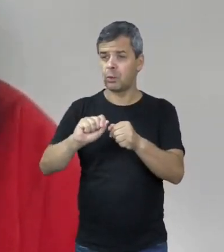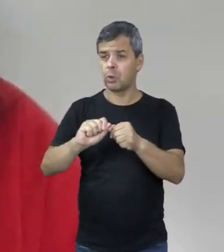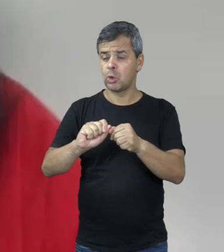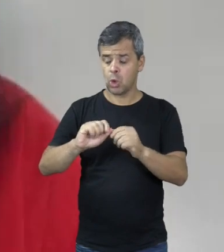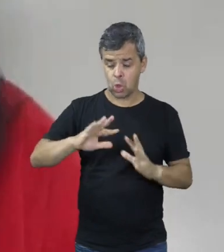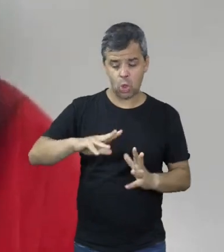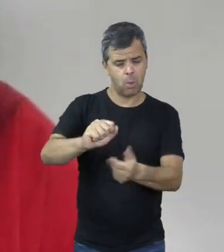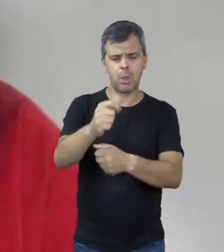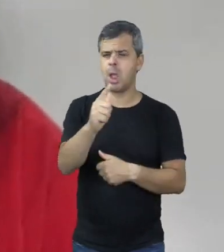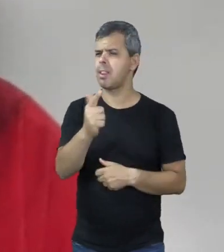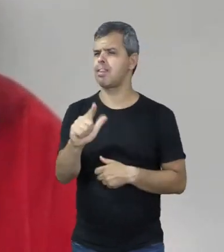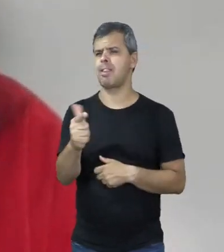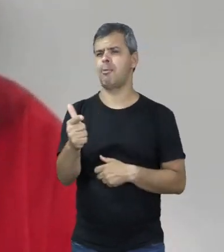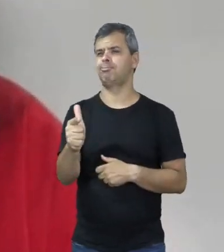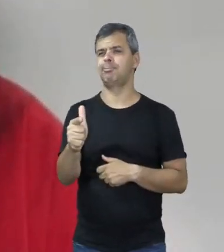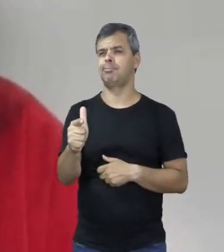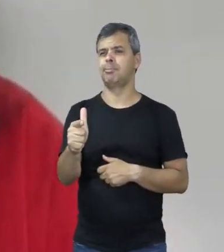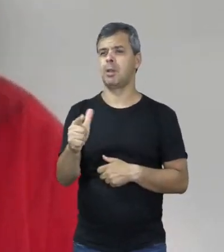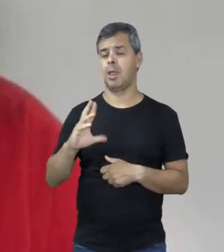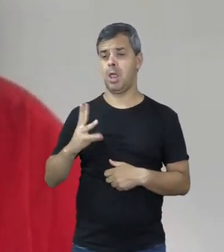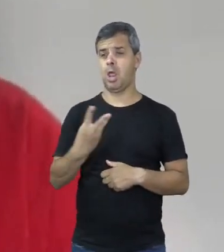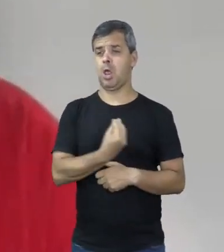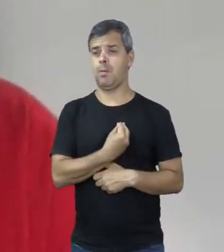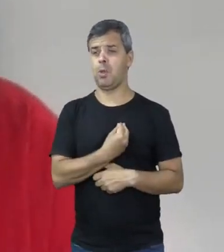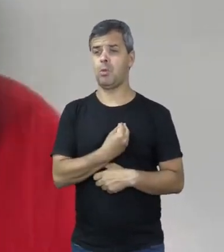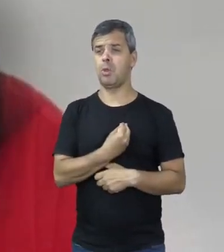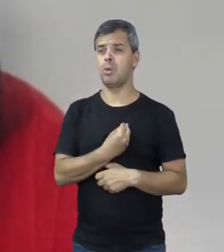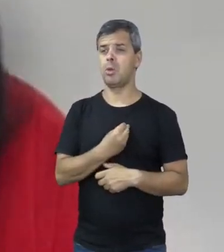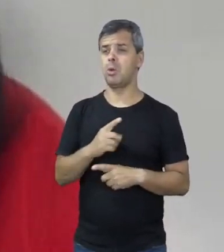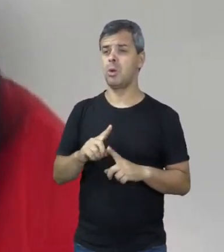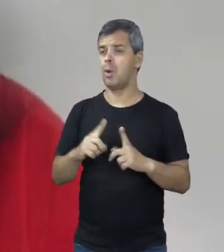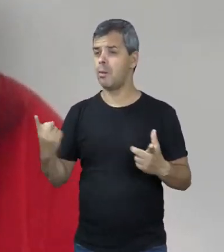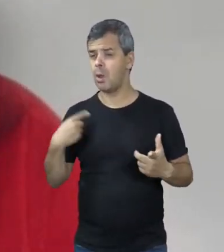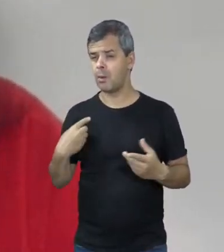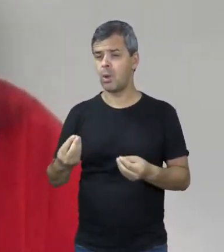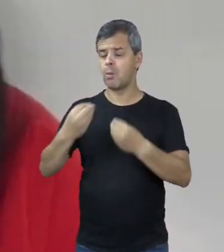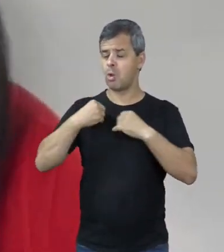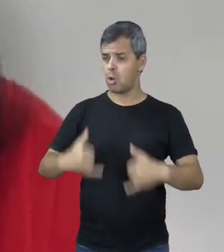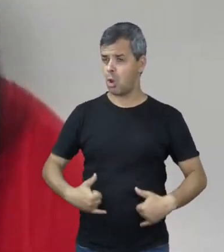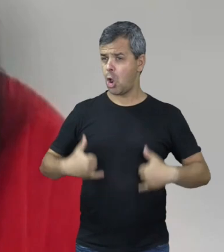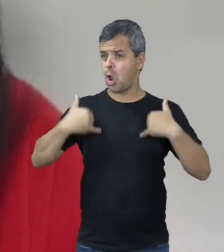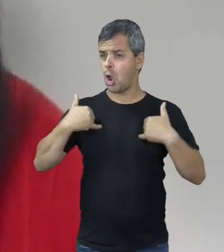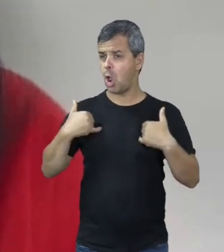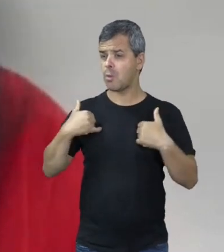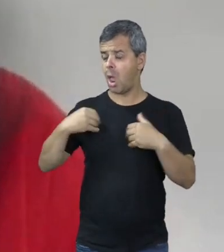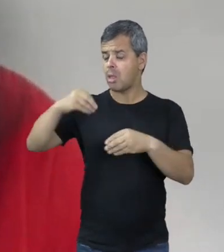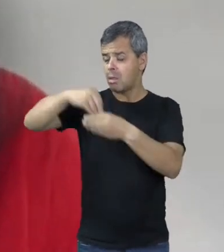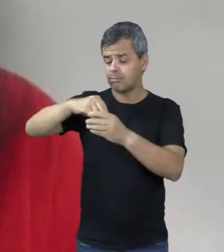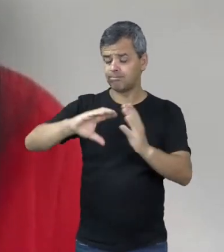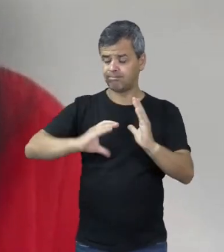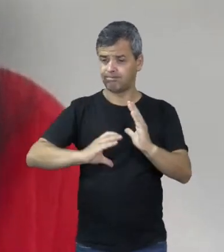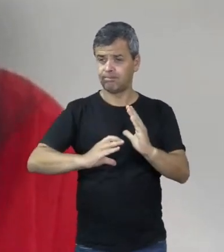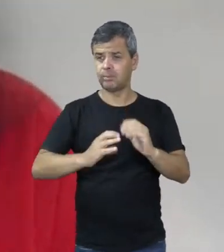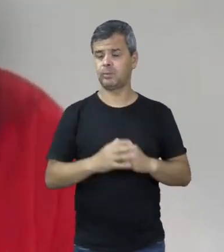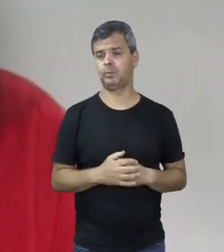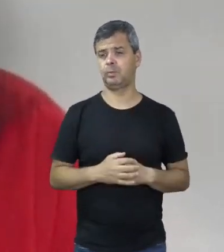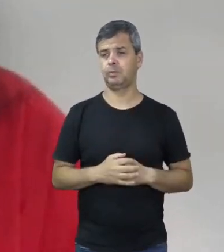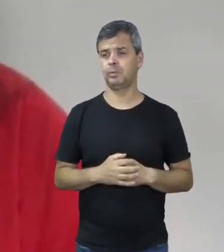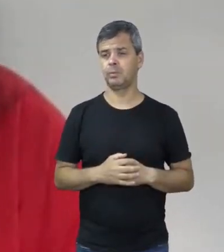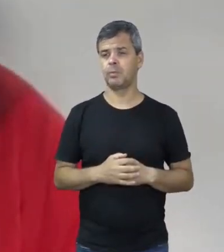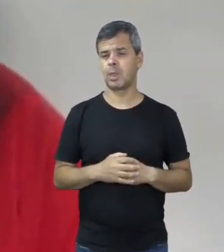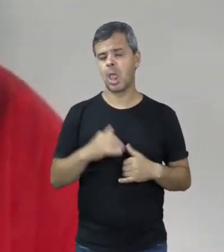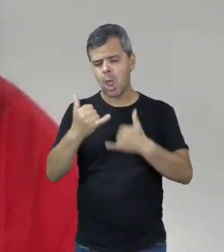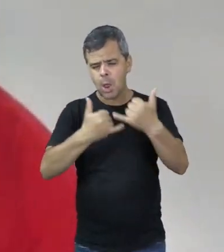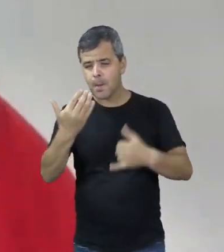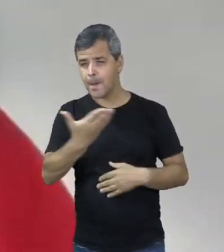no mundo. Não há outra pessoa trans em tão alto posto no mundo, ela nos dá muito orgulho, é do Partido dos Trabalhadores. E eu brinco,